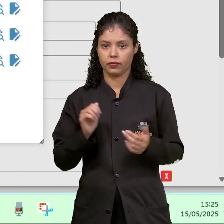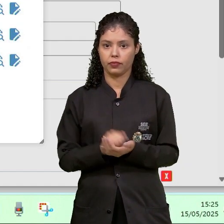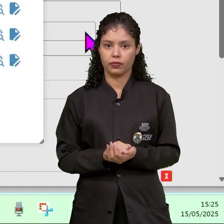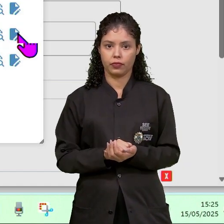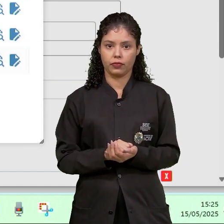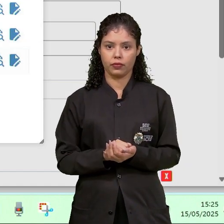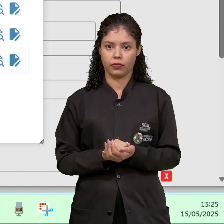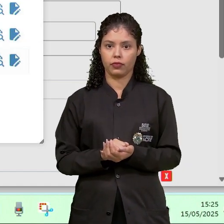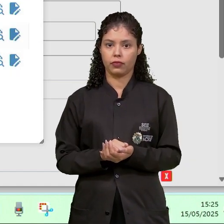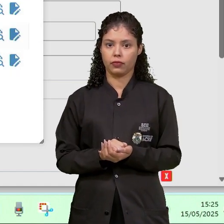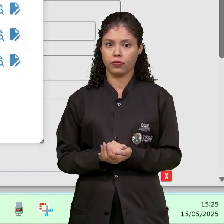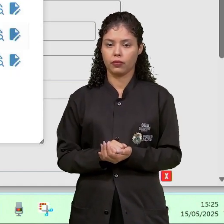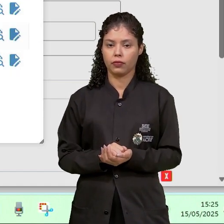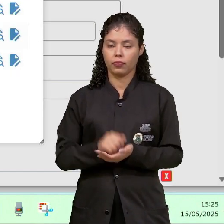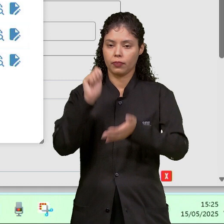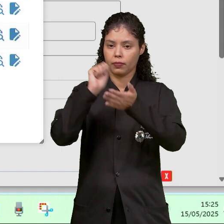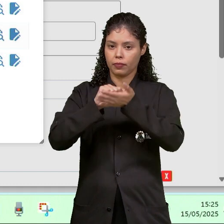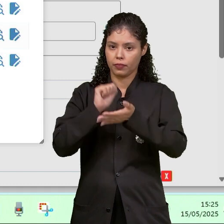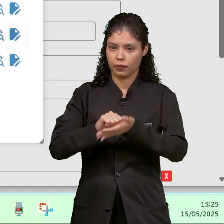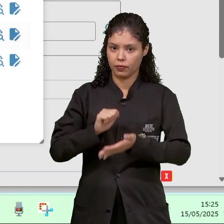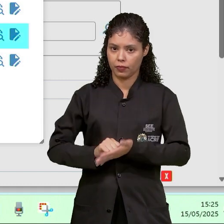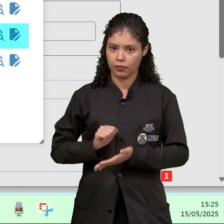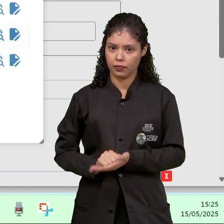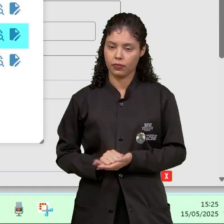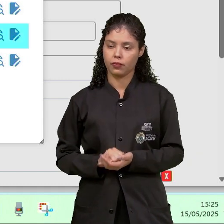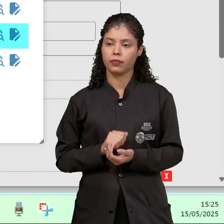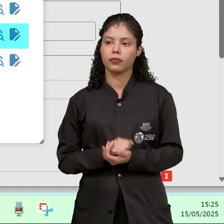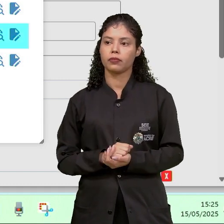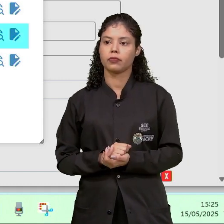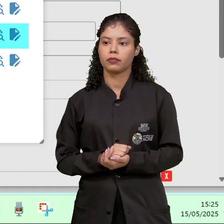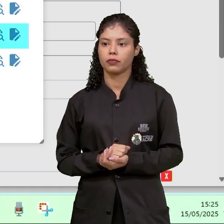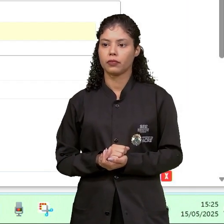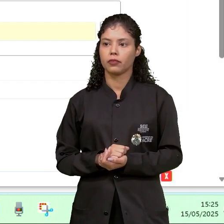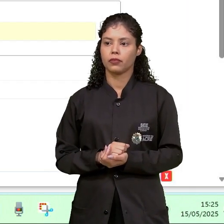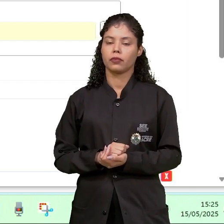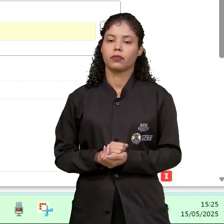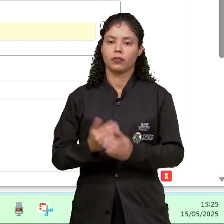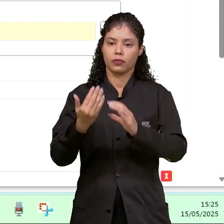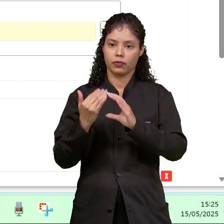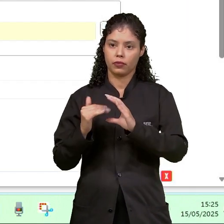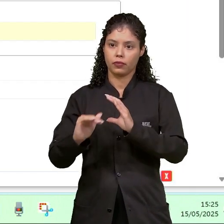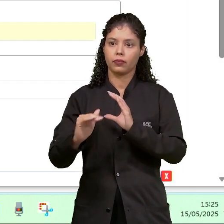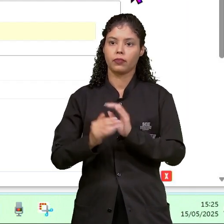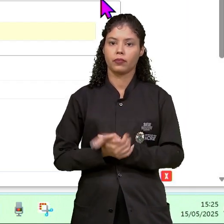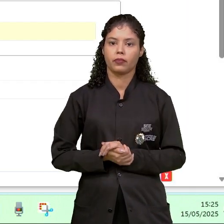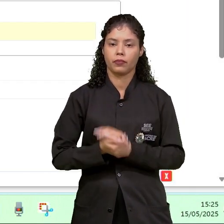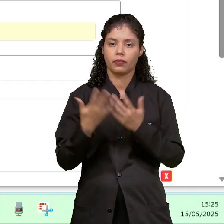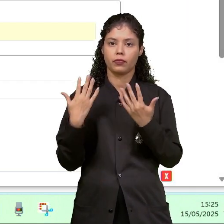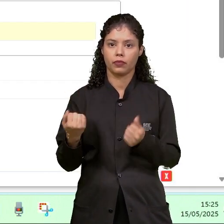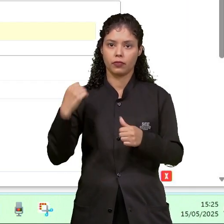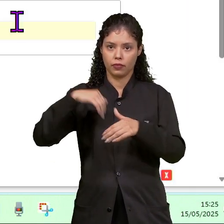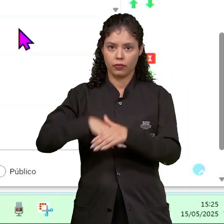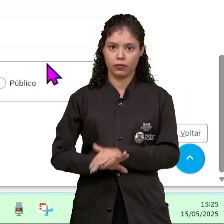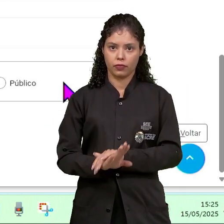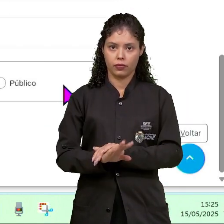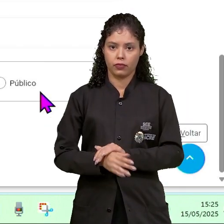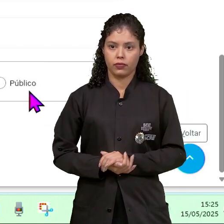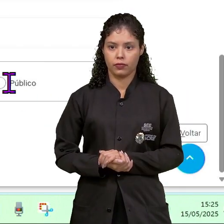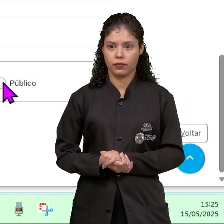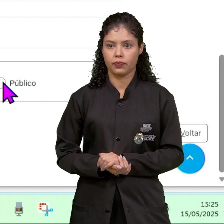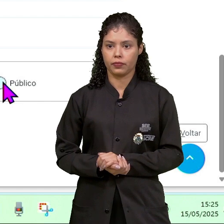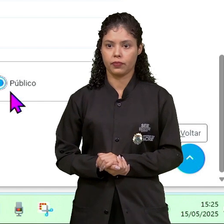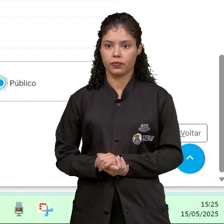lupa. Assinatura, acabei de criar. Transportar. Salvar. Vou colocar aqui